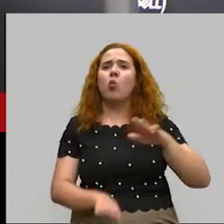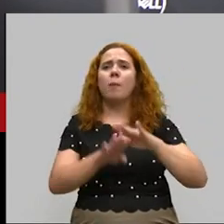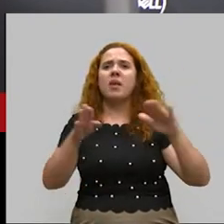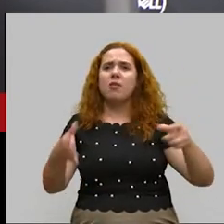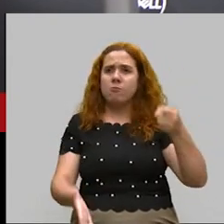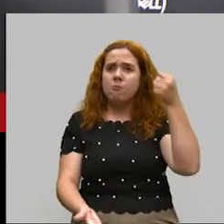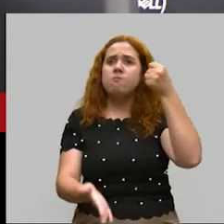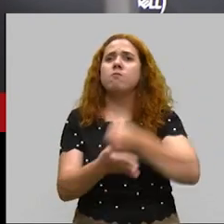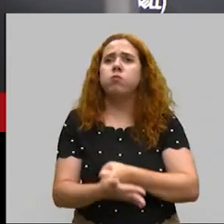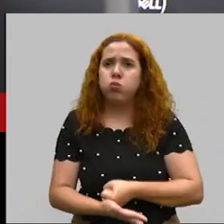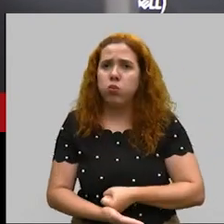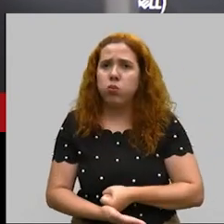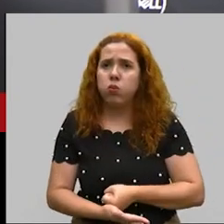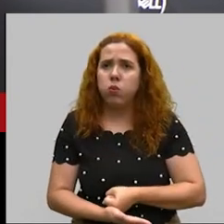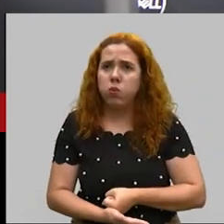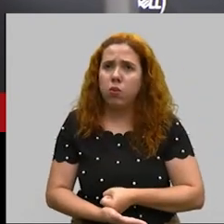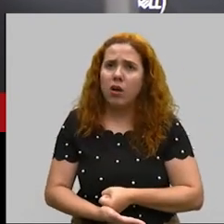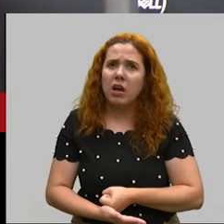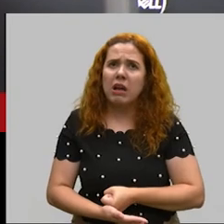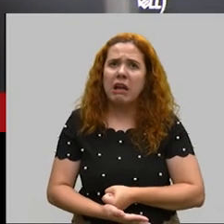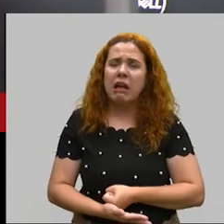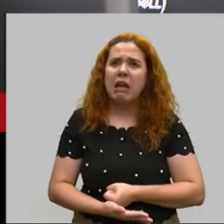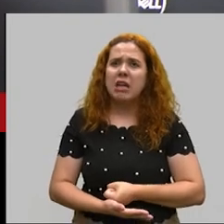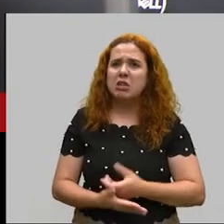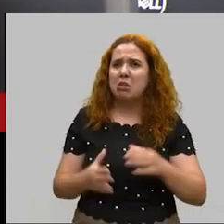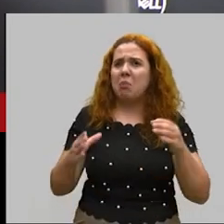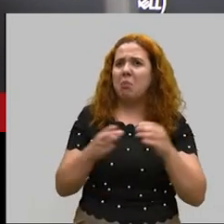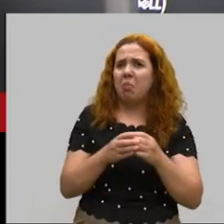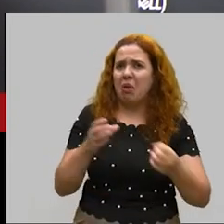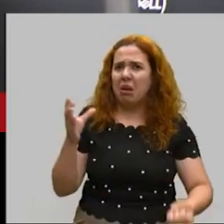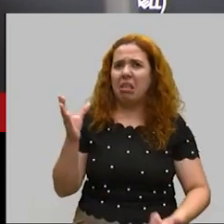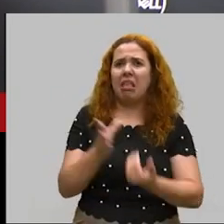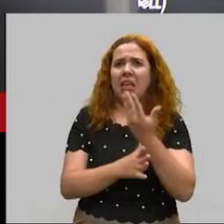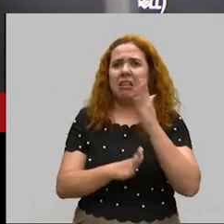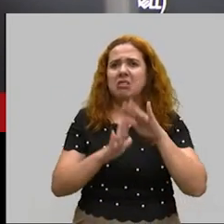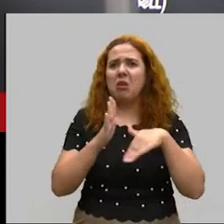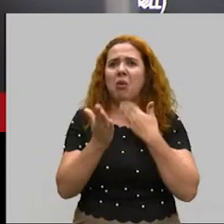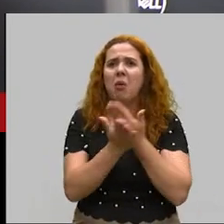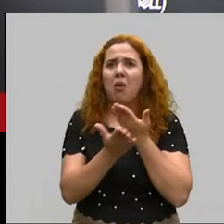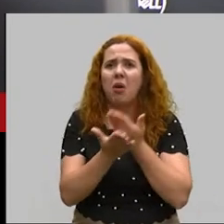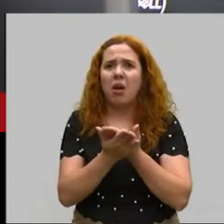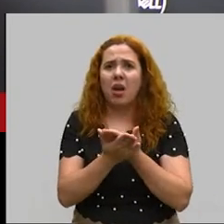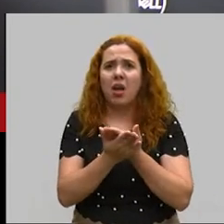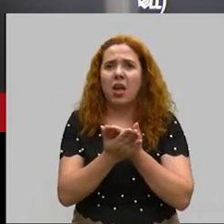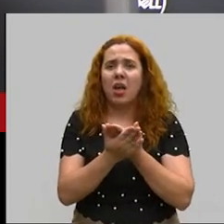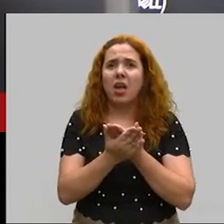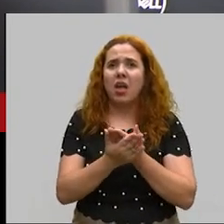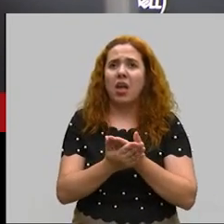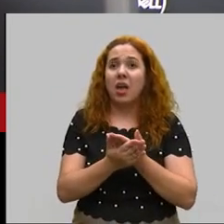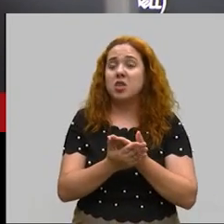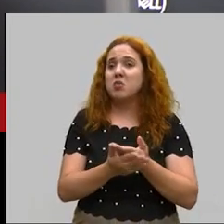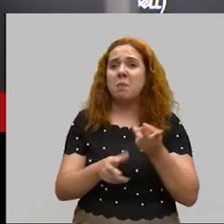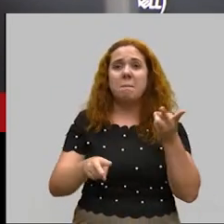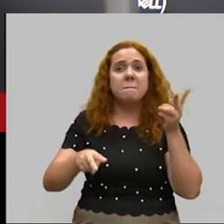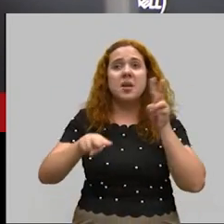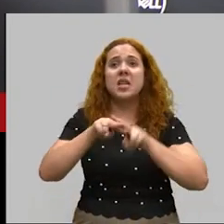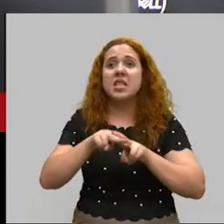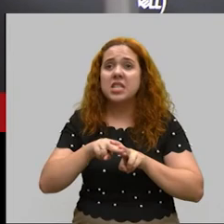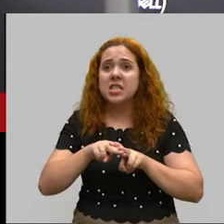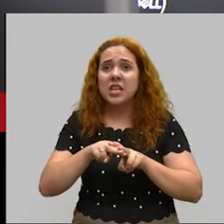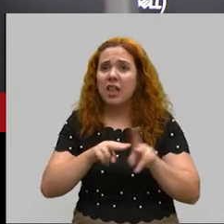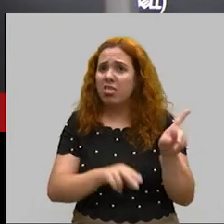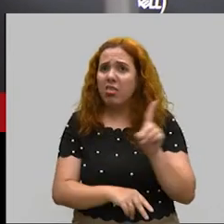Gente esse povo tá criando cri querendo criar escola não é penitenciária nós temos que votar